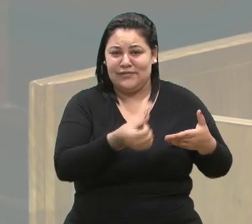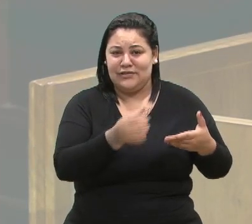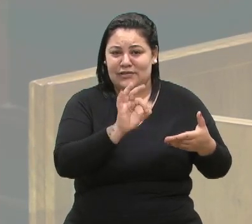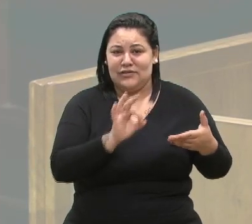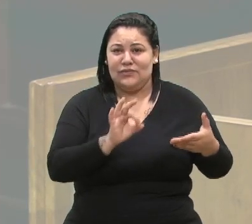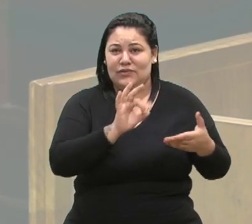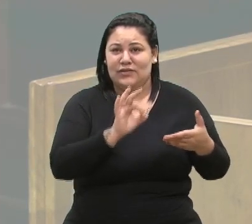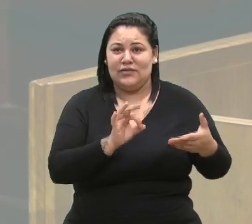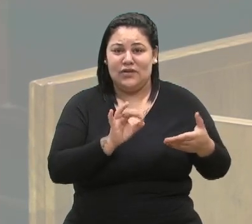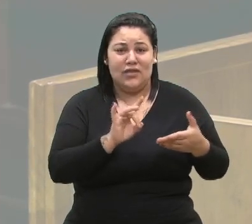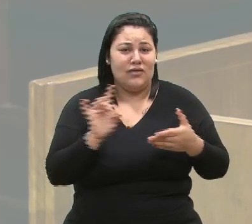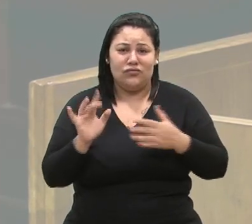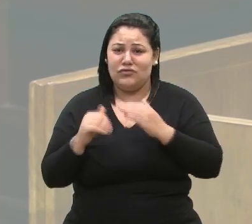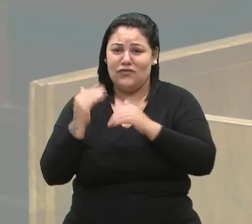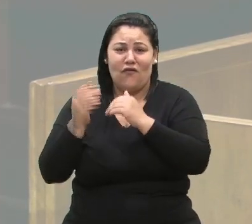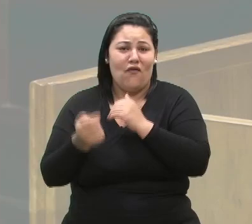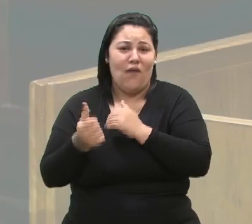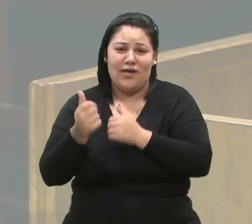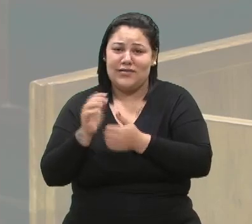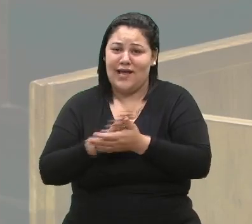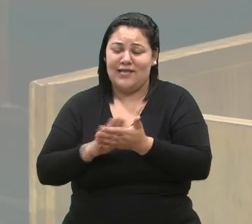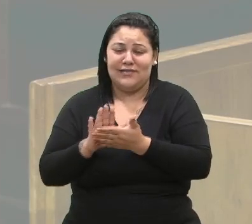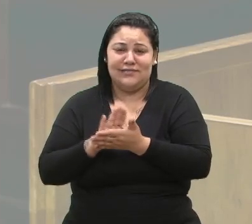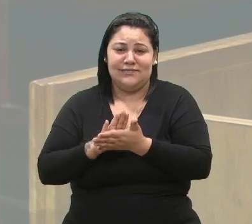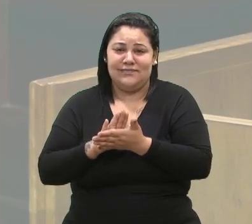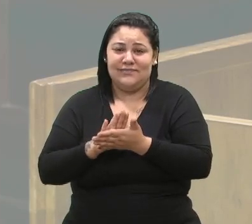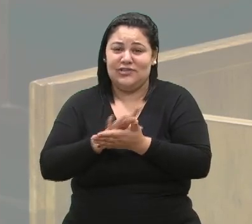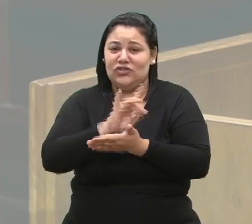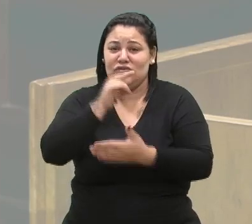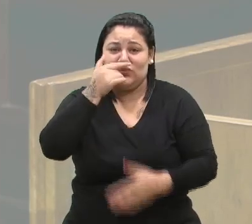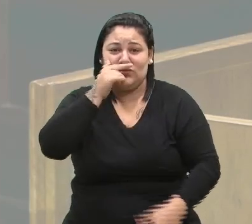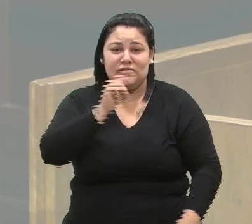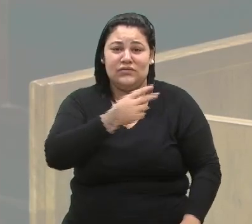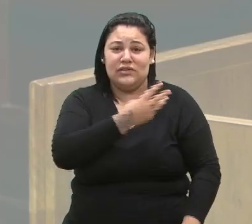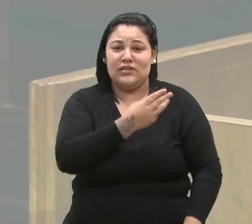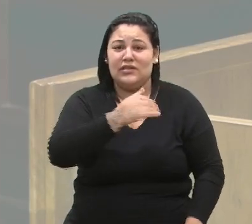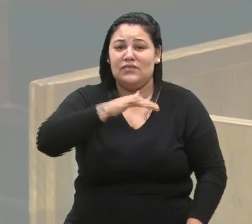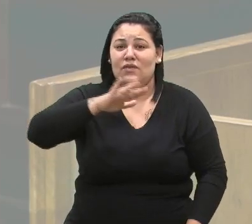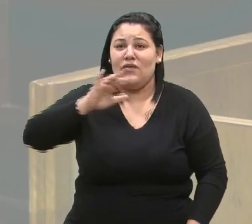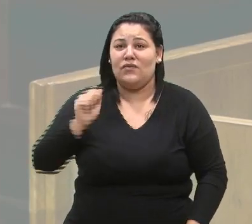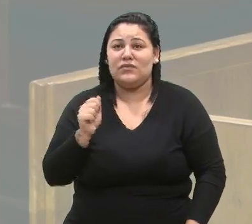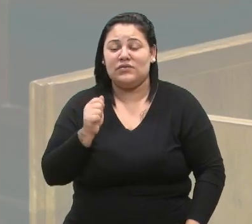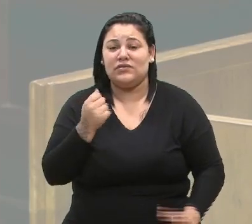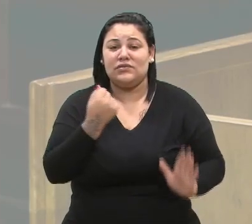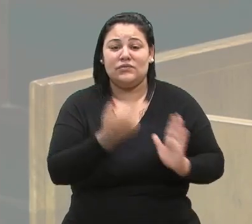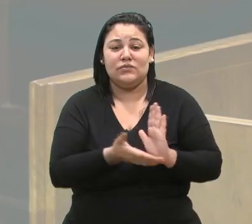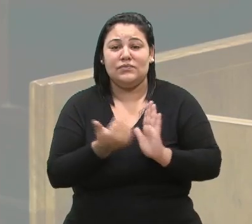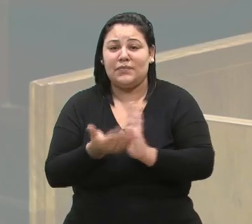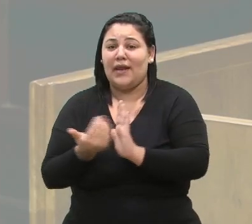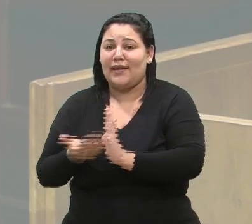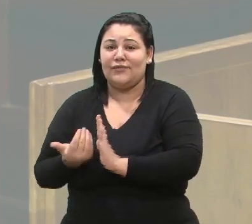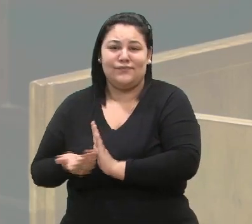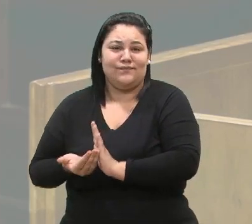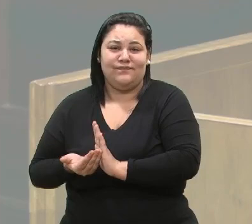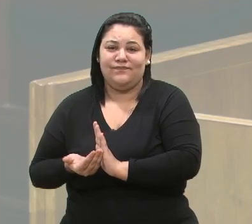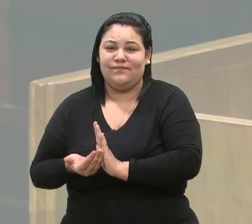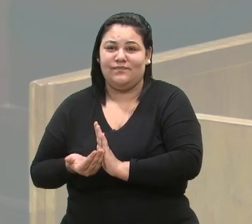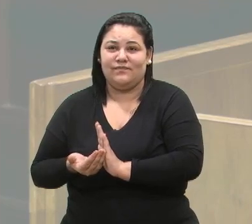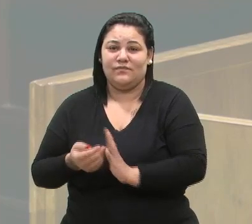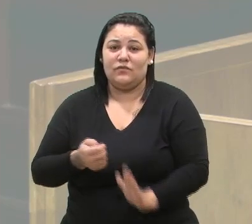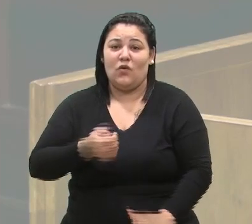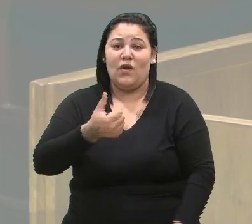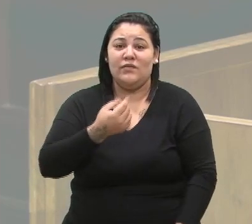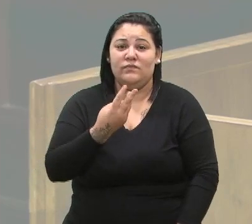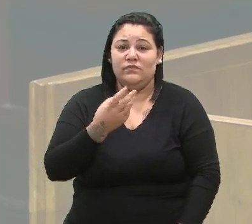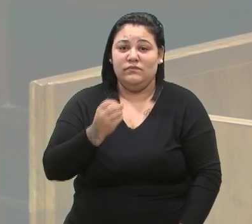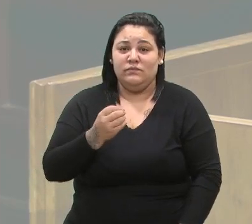Não avançou muito. Não conseguimos chegar a 3 milhões e estamos perdendo quase 30